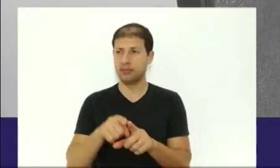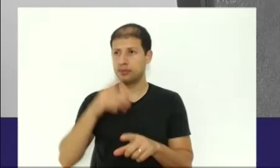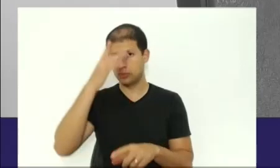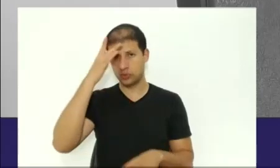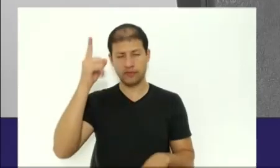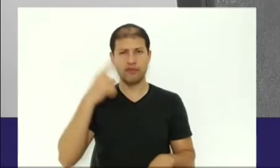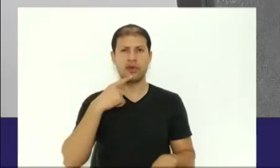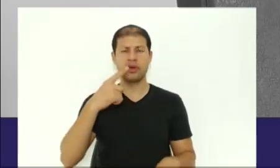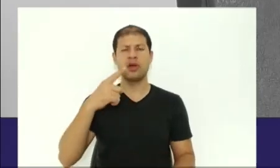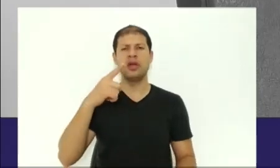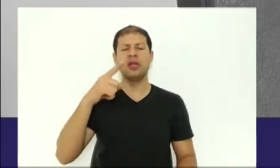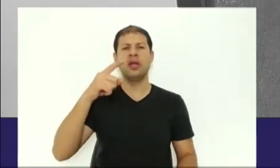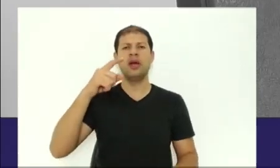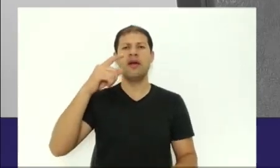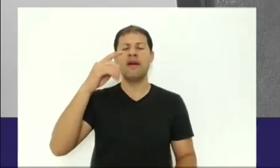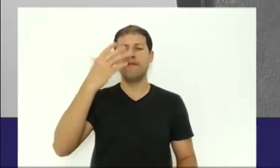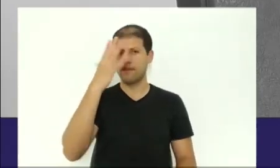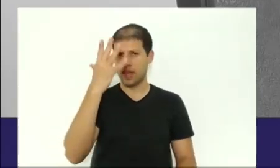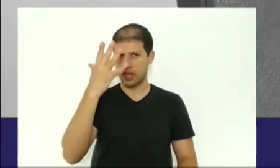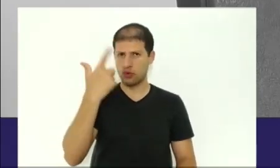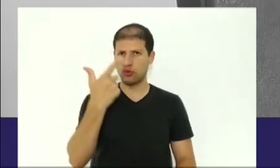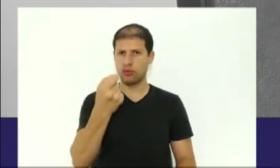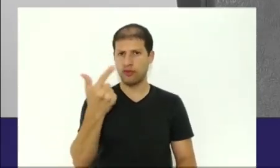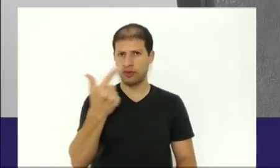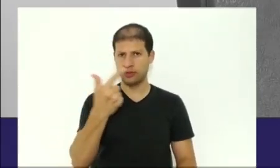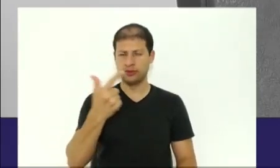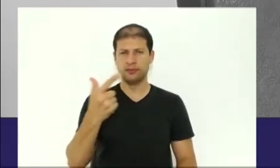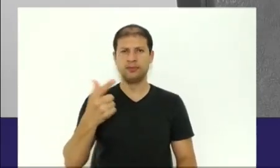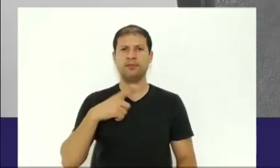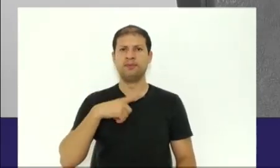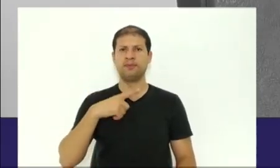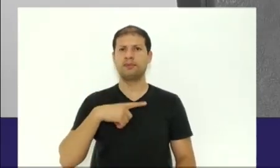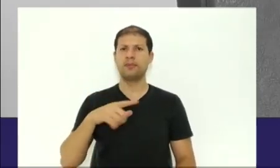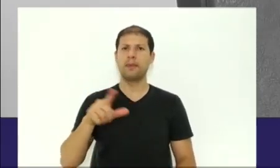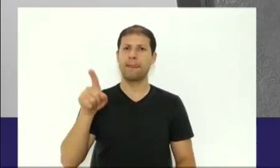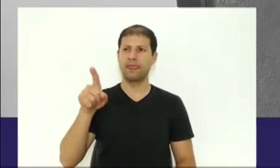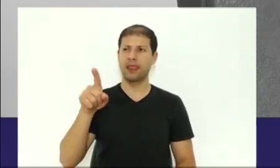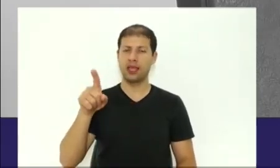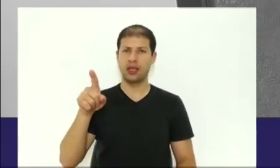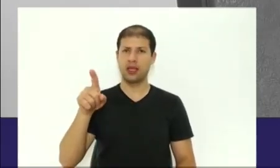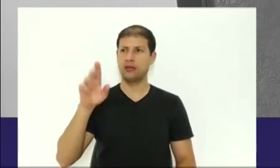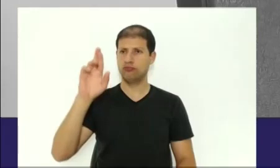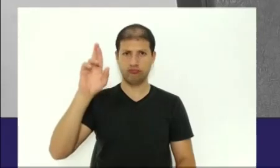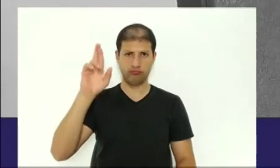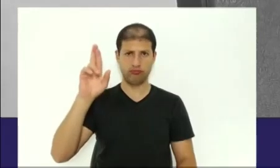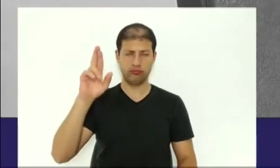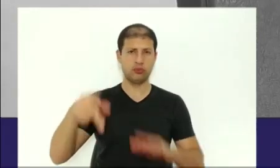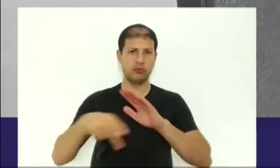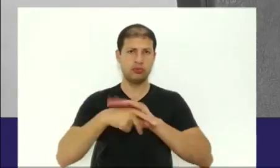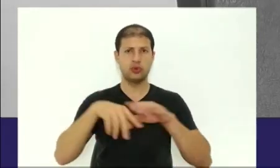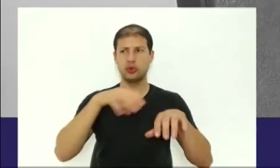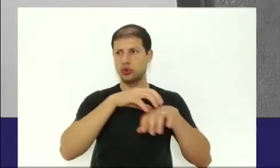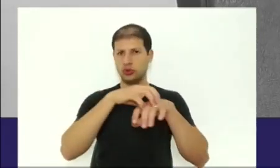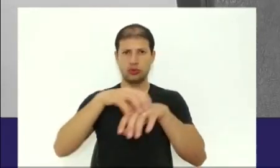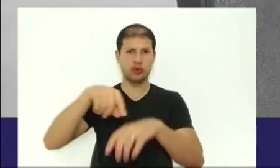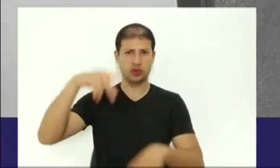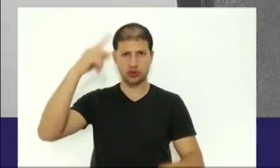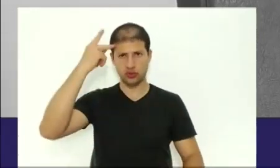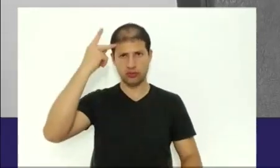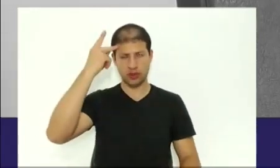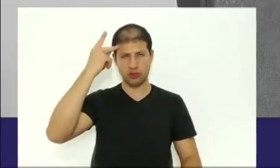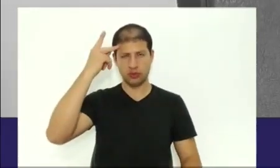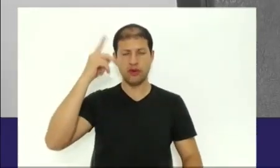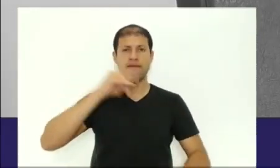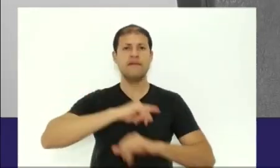de 2022, a Agência Reguladora de Serviços Públicos Delegados de Transporte do Estado de São Paulo